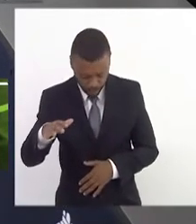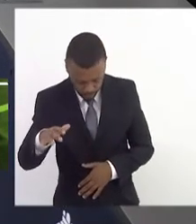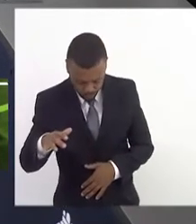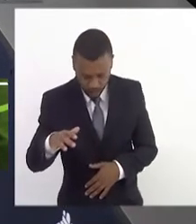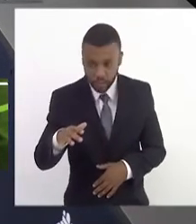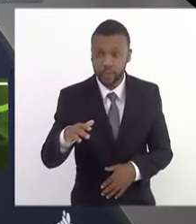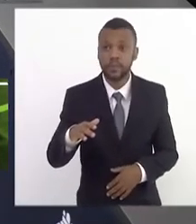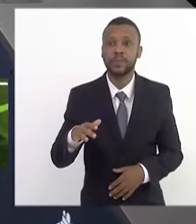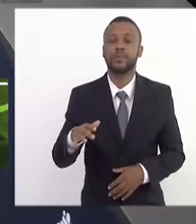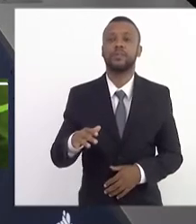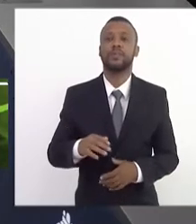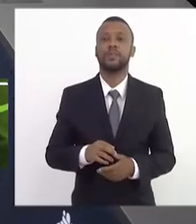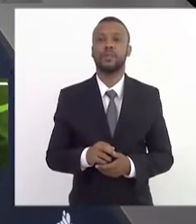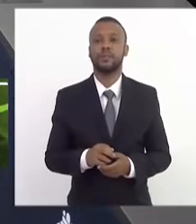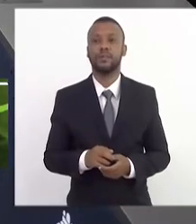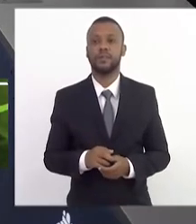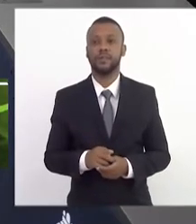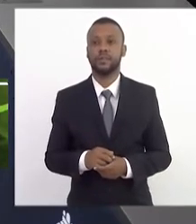Contato.